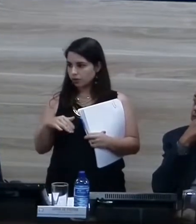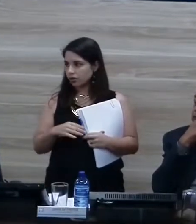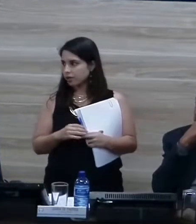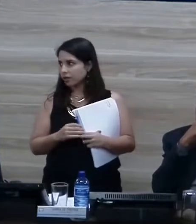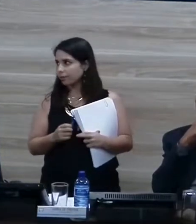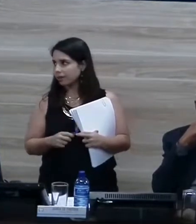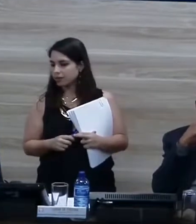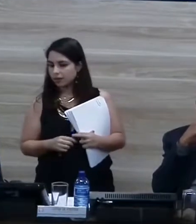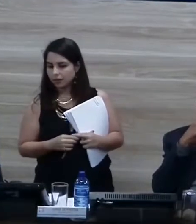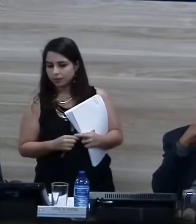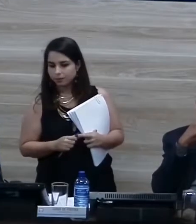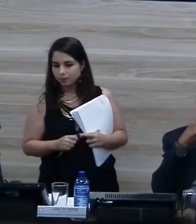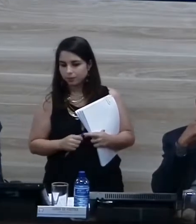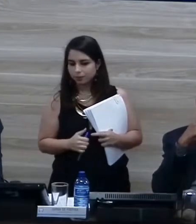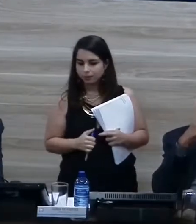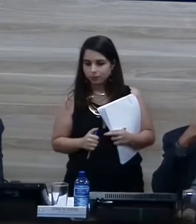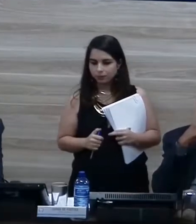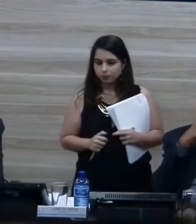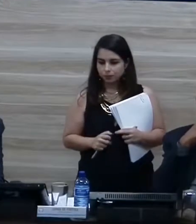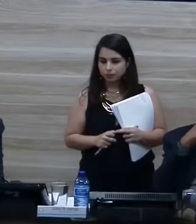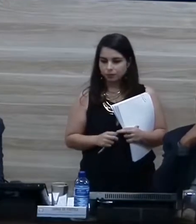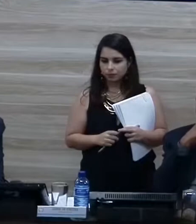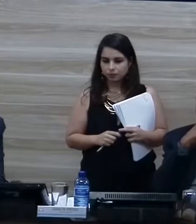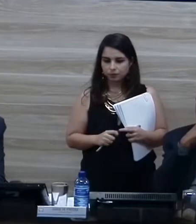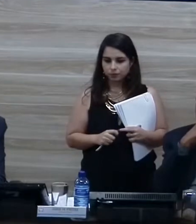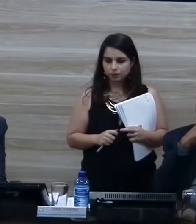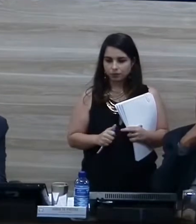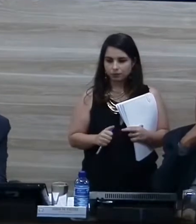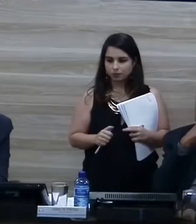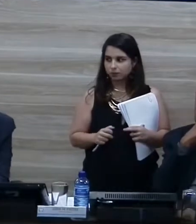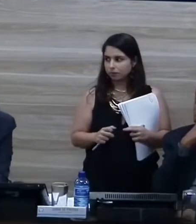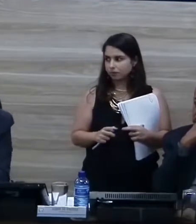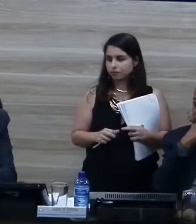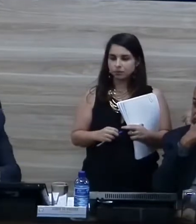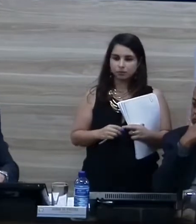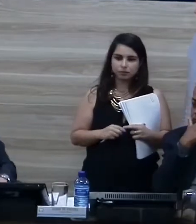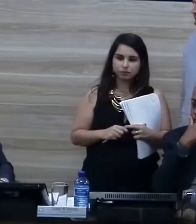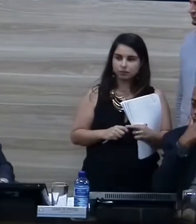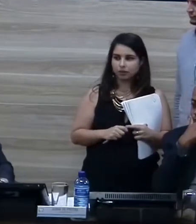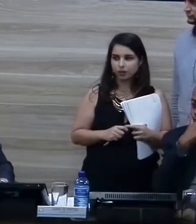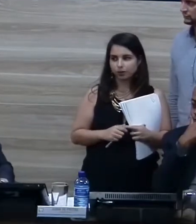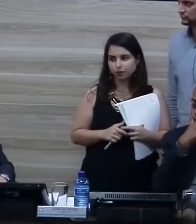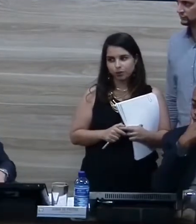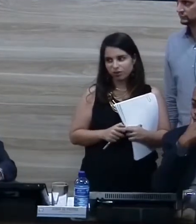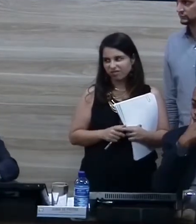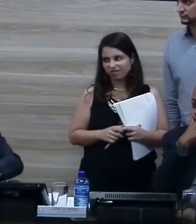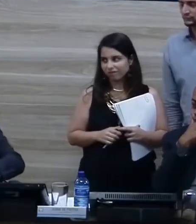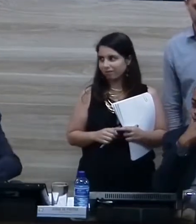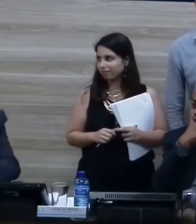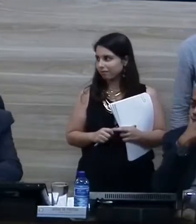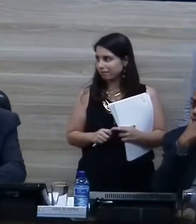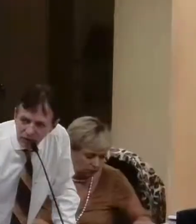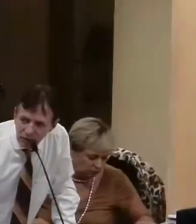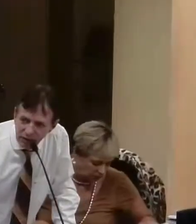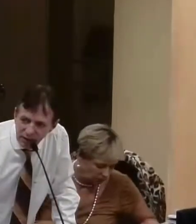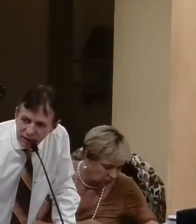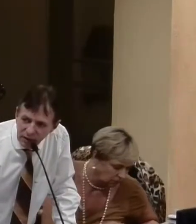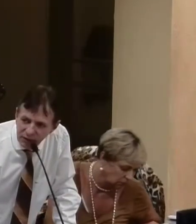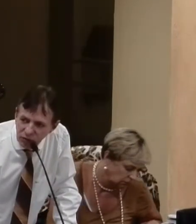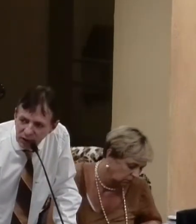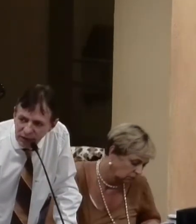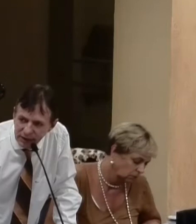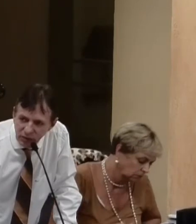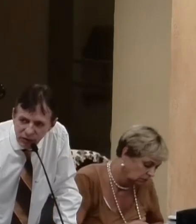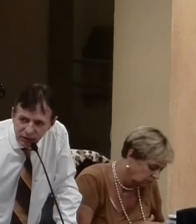ordem, senhor presidente. 10 segundos. 10 segundos. Em razão dos trabalhos que está